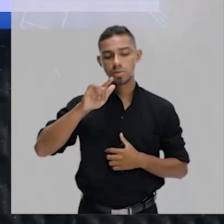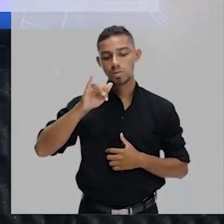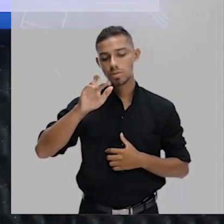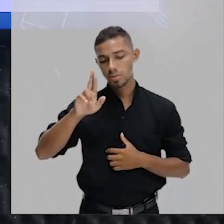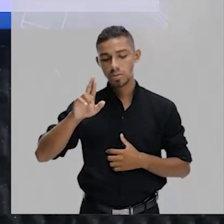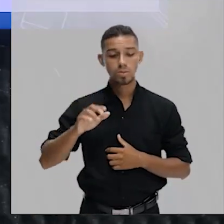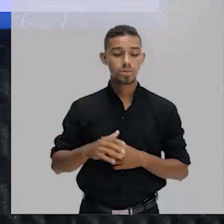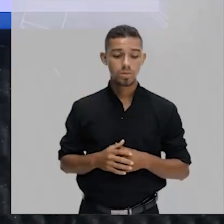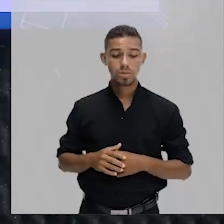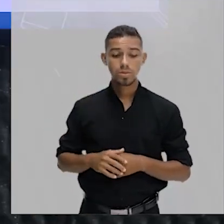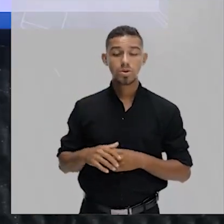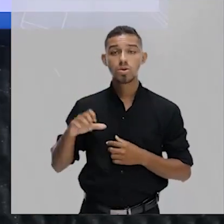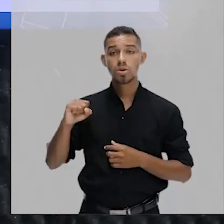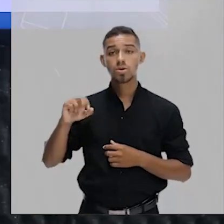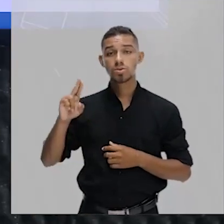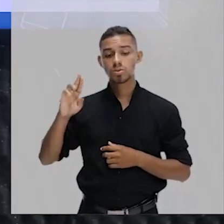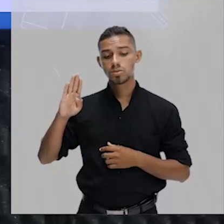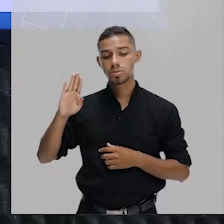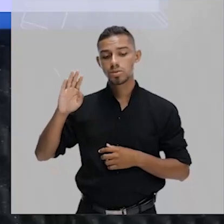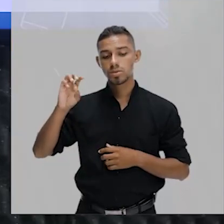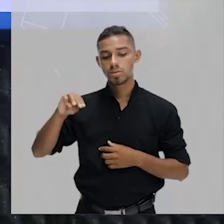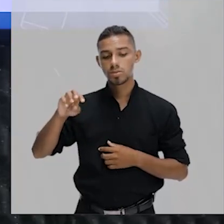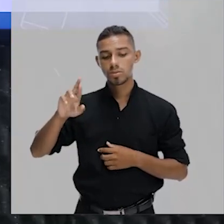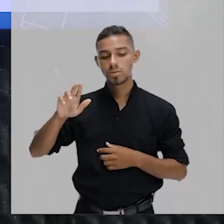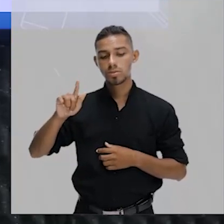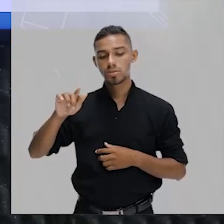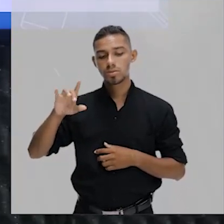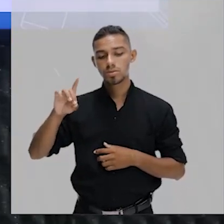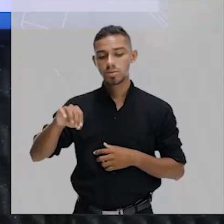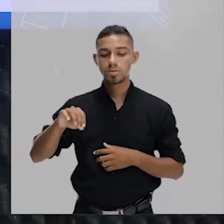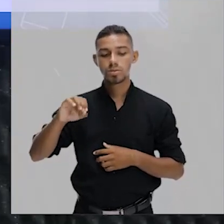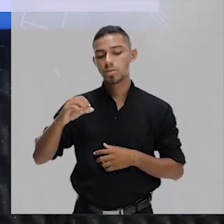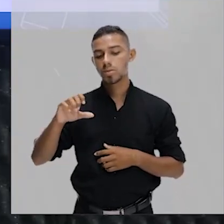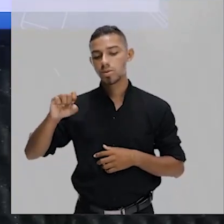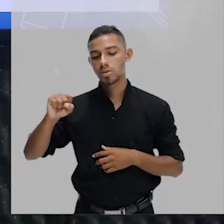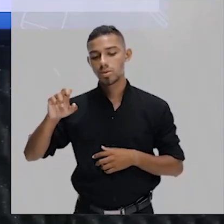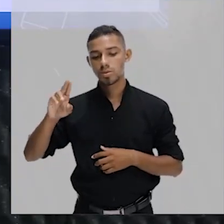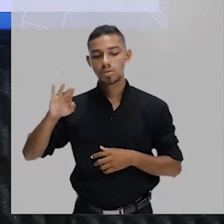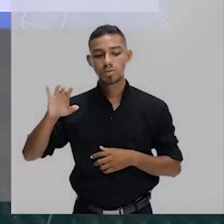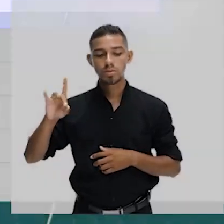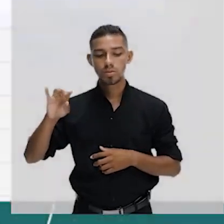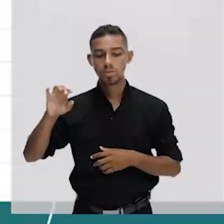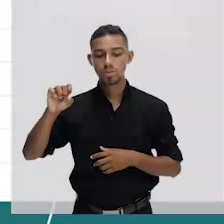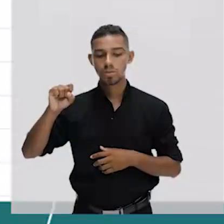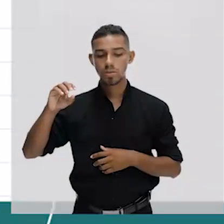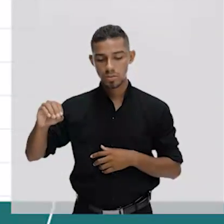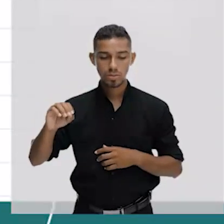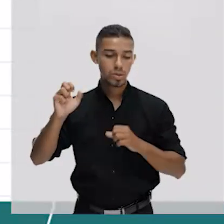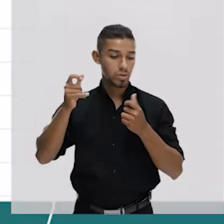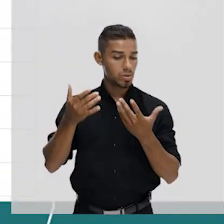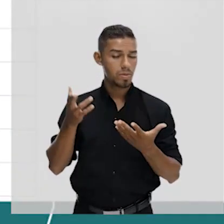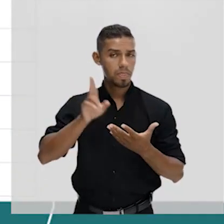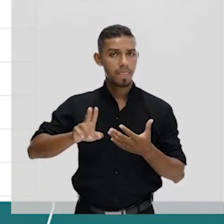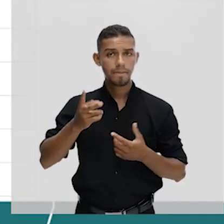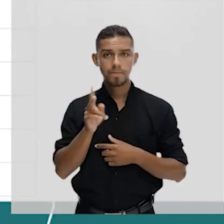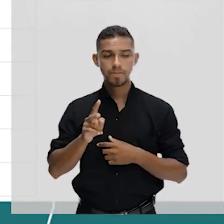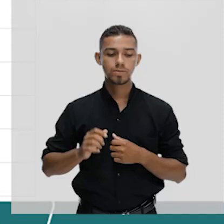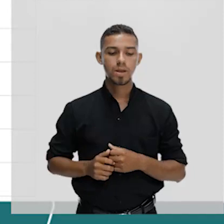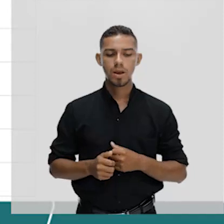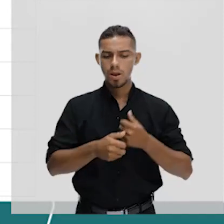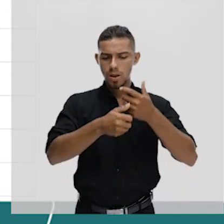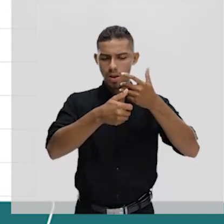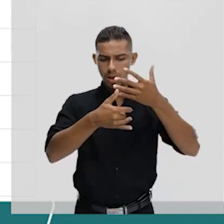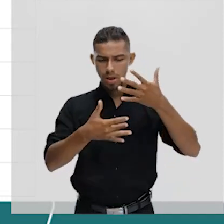e submerso. Também posso utilizar aí as duas formas. Agora vamos ver aqui uma lista